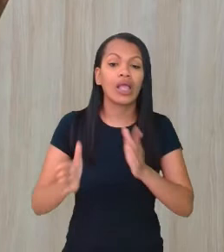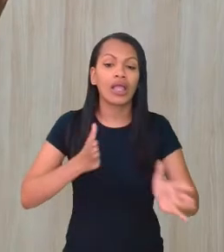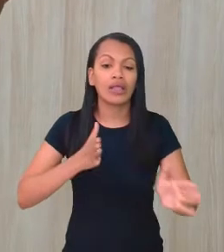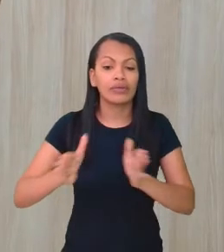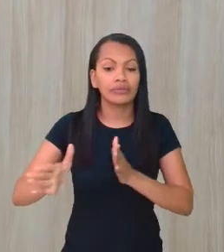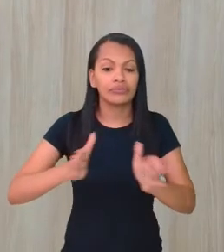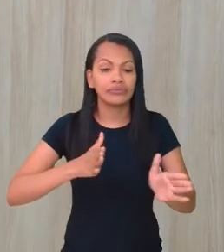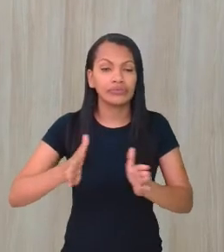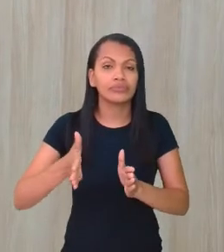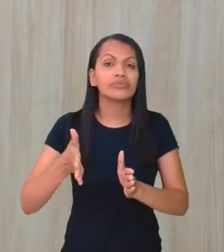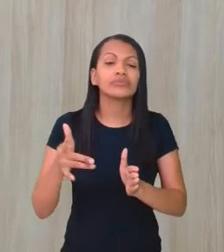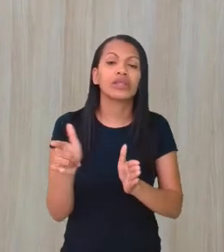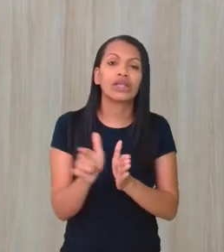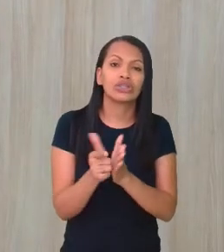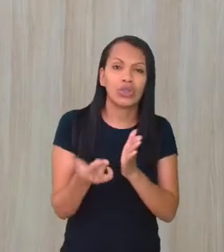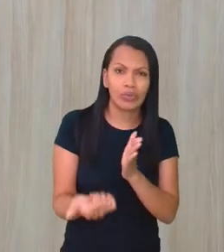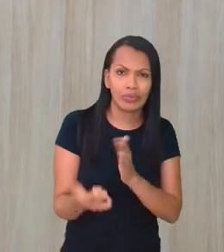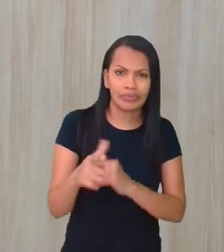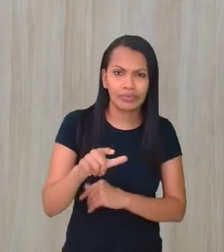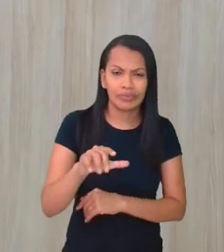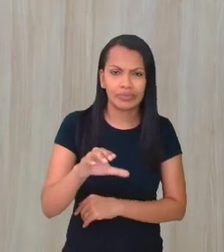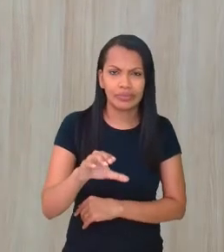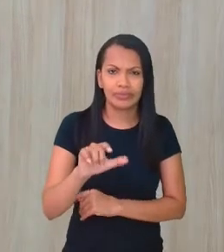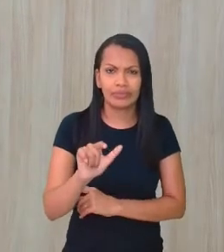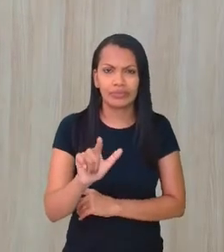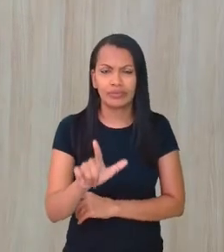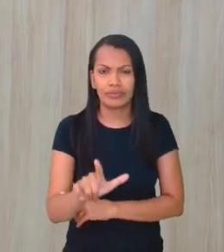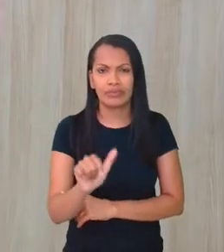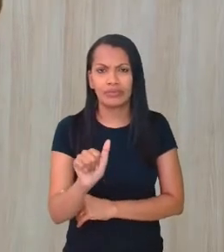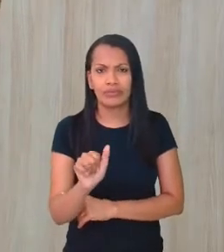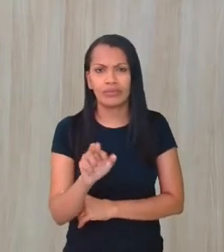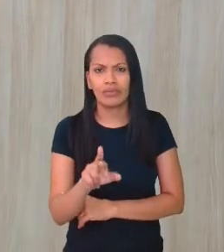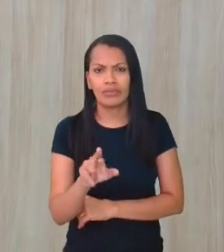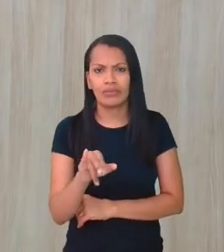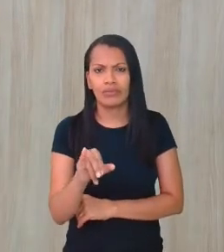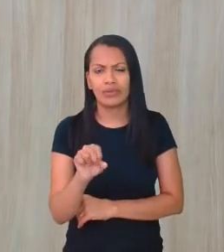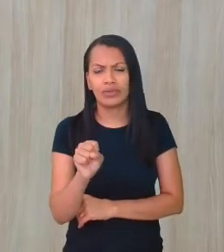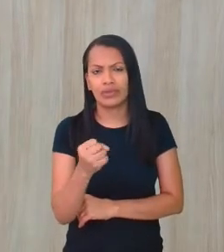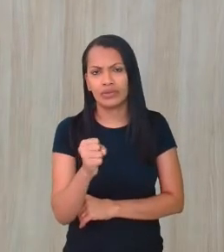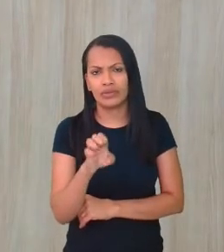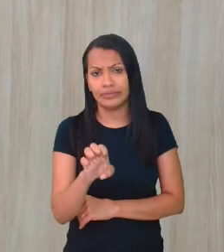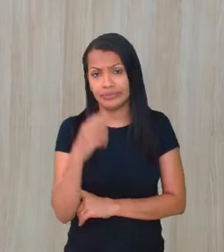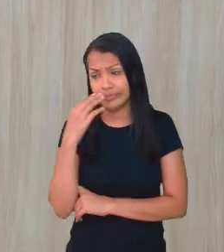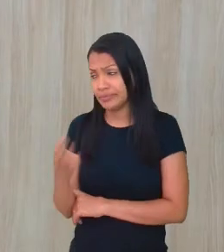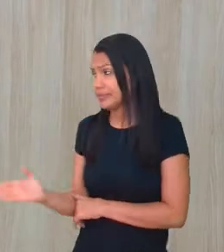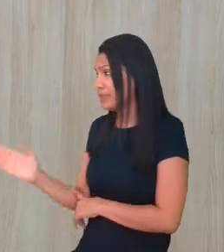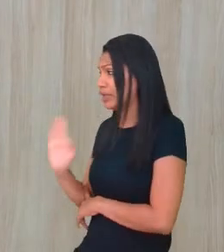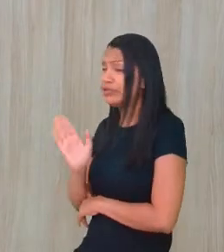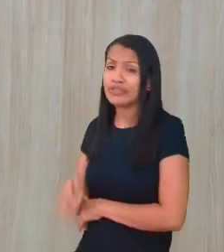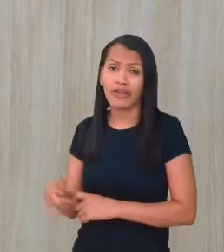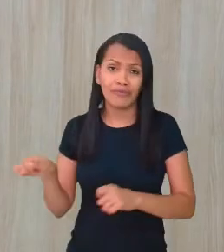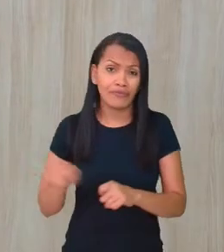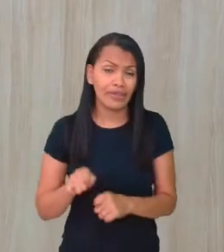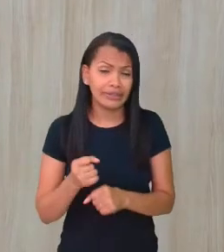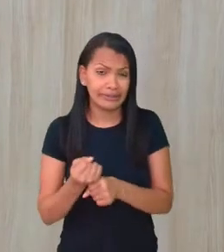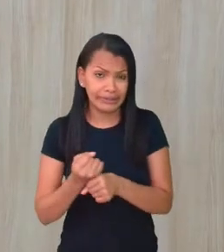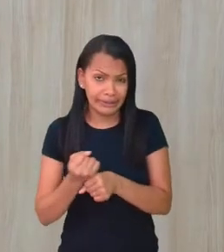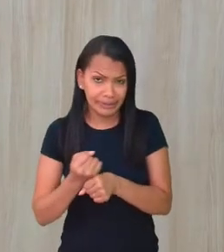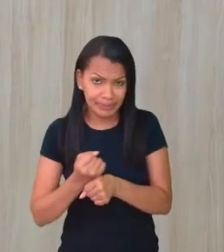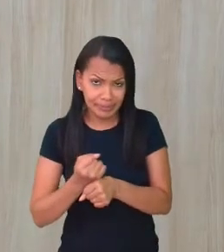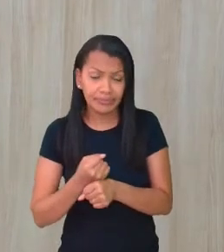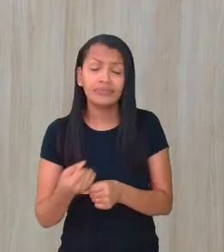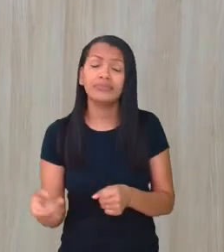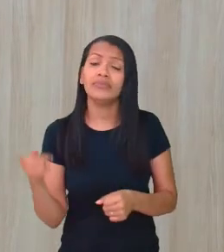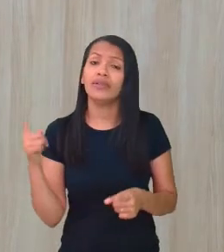maior. Essa crônica de Clarice mesmo, ela não foi escrita essa semana. Ela foi escrita há muito tempo atrás. Mas como ela é narrativa, a gente